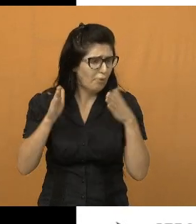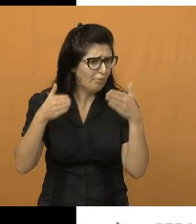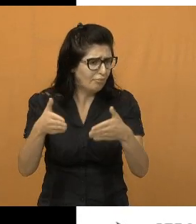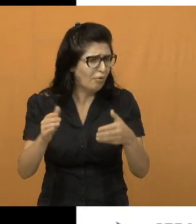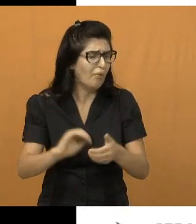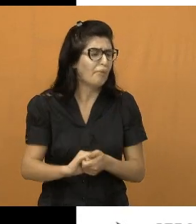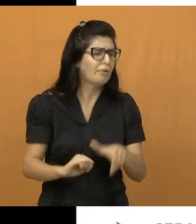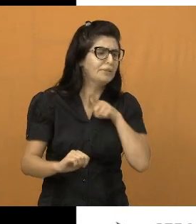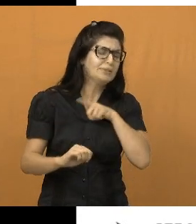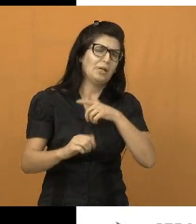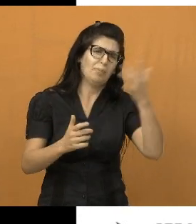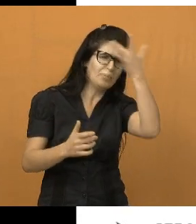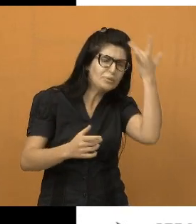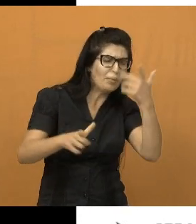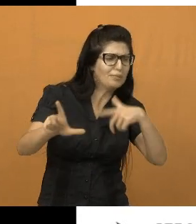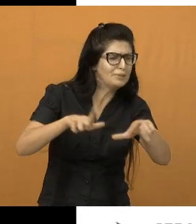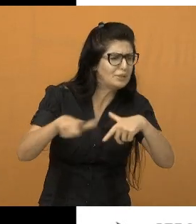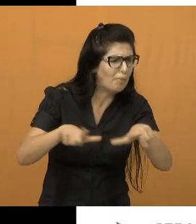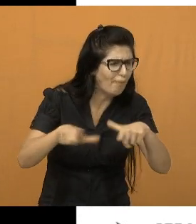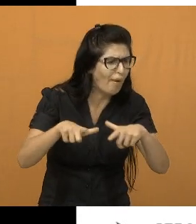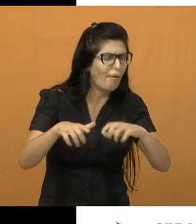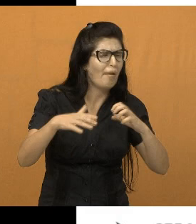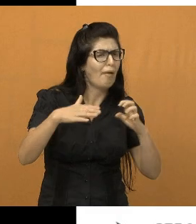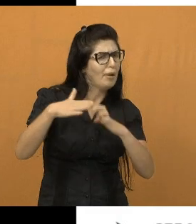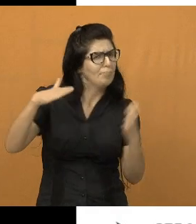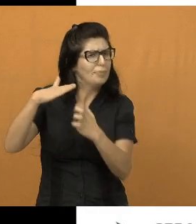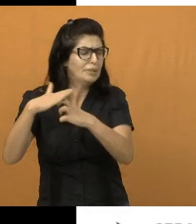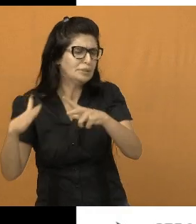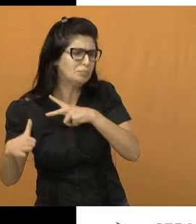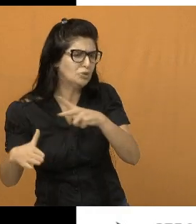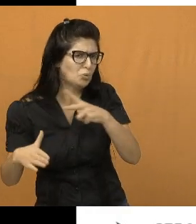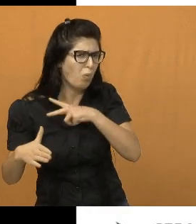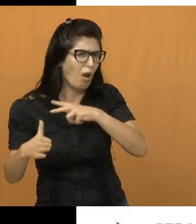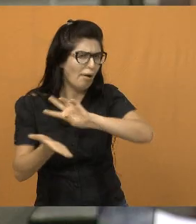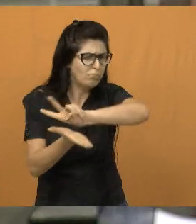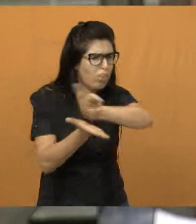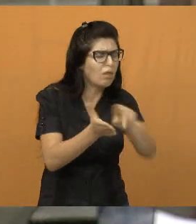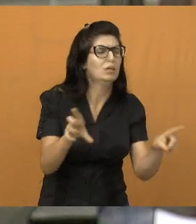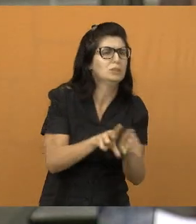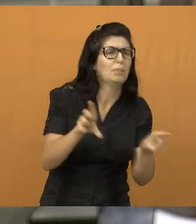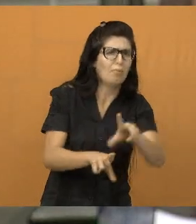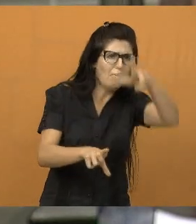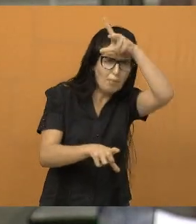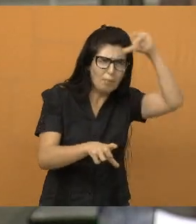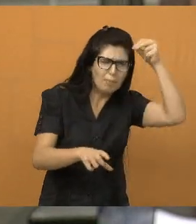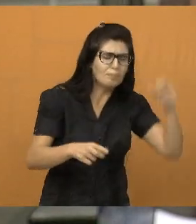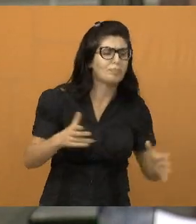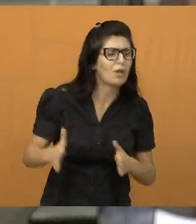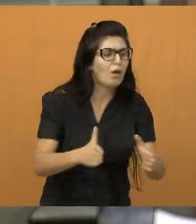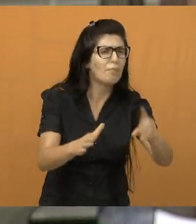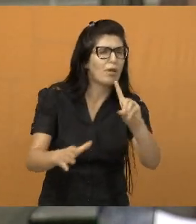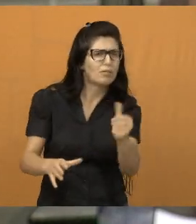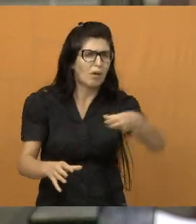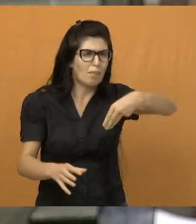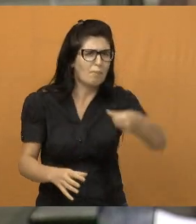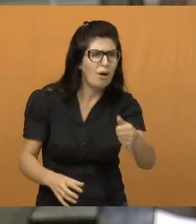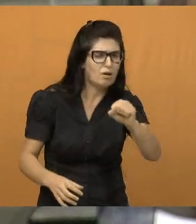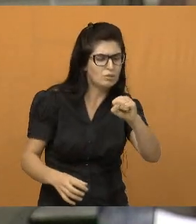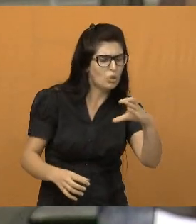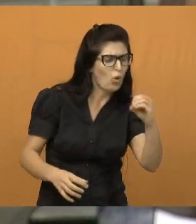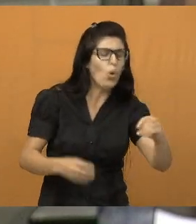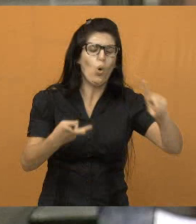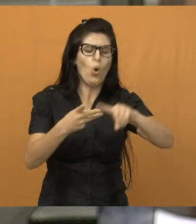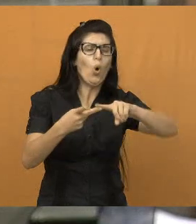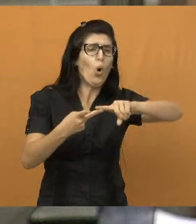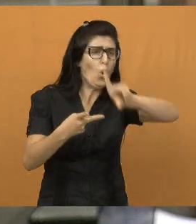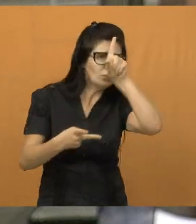contratados e conveniados vários serviços: Sociedade Beneficente de Caminhos de Damasco, Hospital